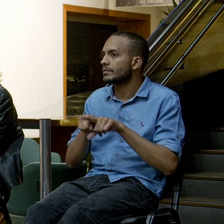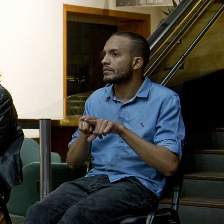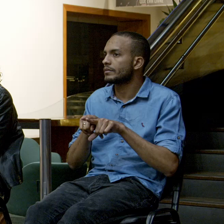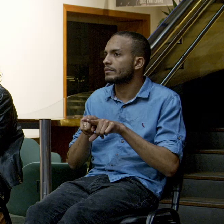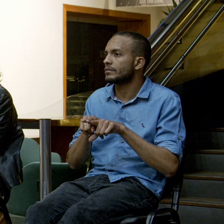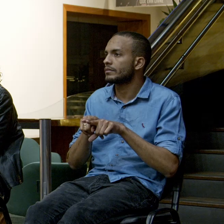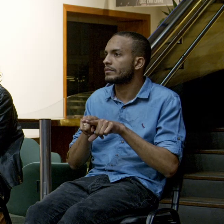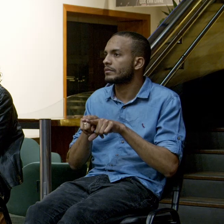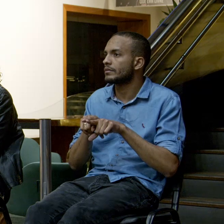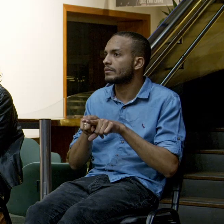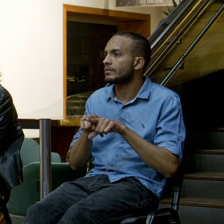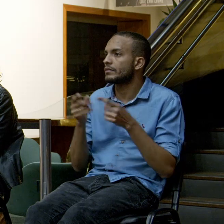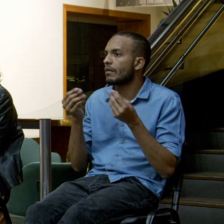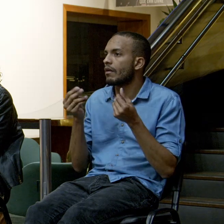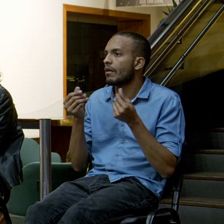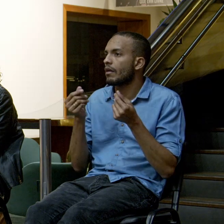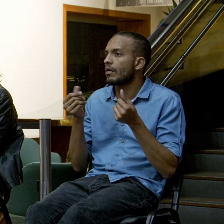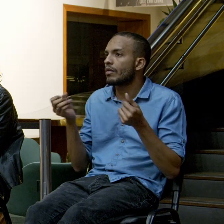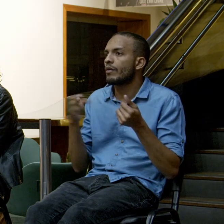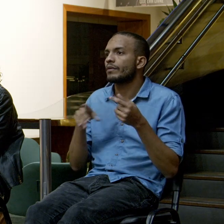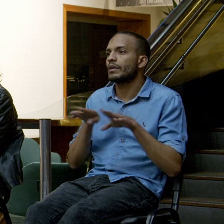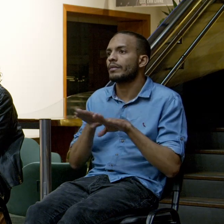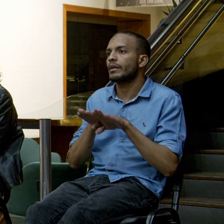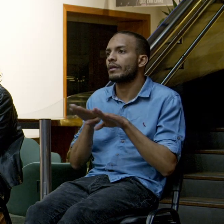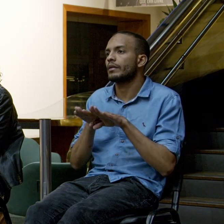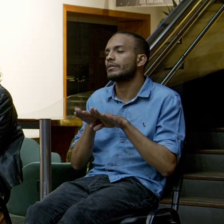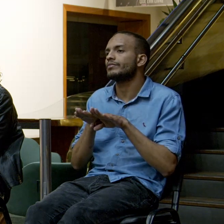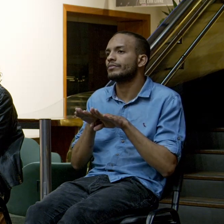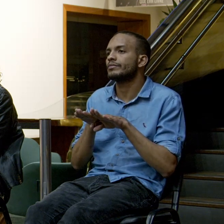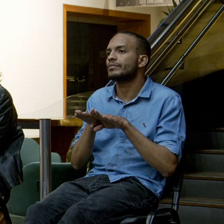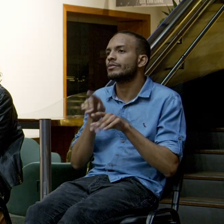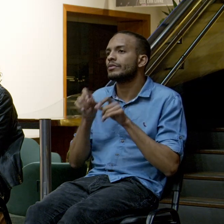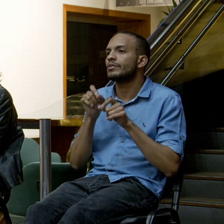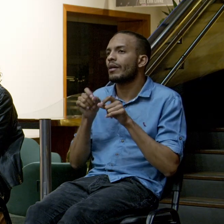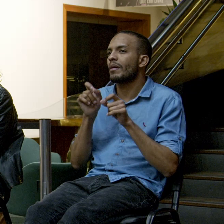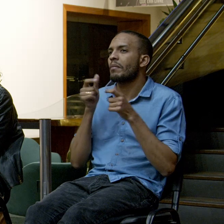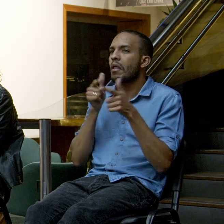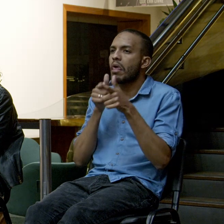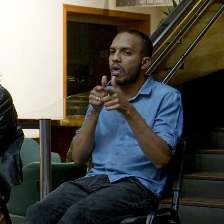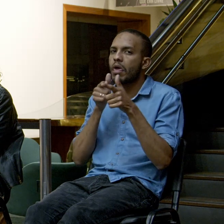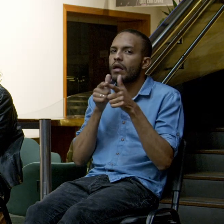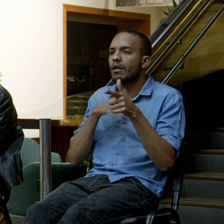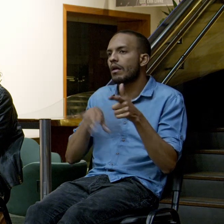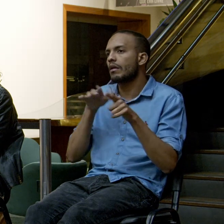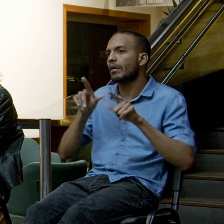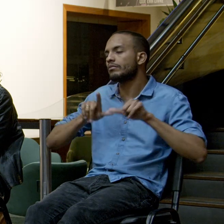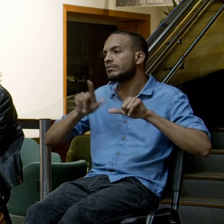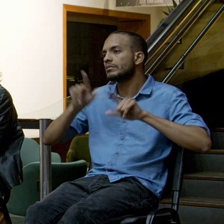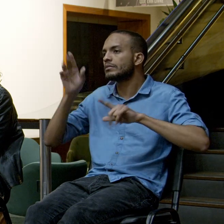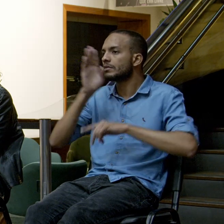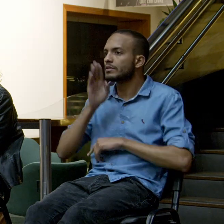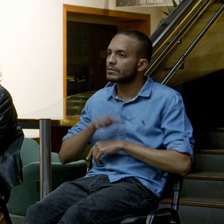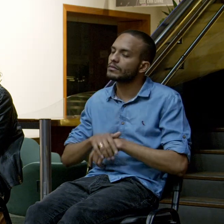Kunz. E acho que recentemente também foi um pouco ridicularizado na imprensa brasileira, se eu não me